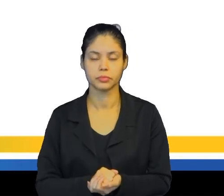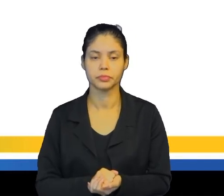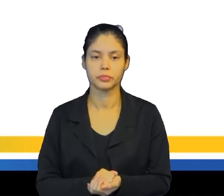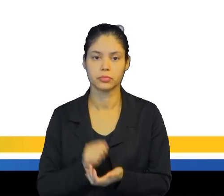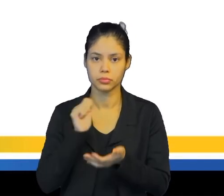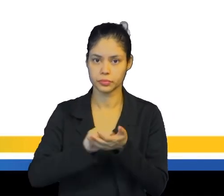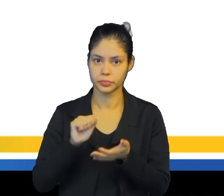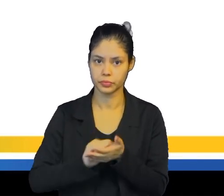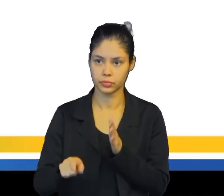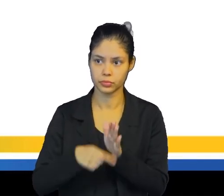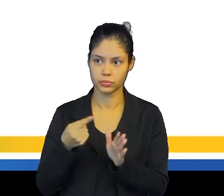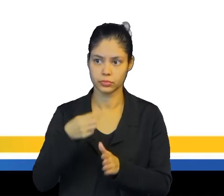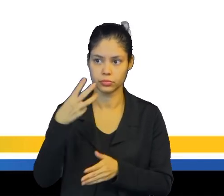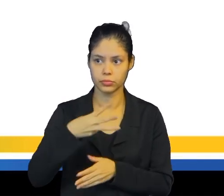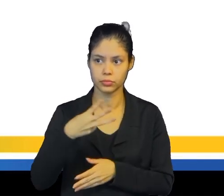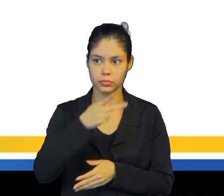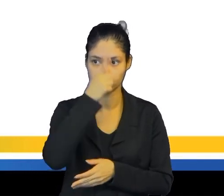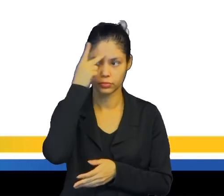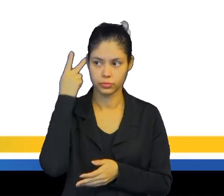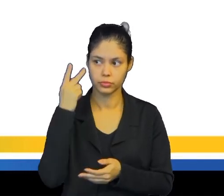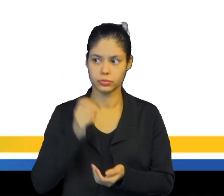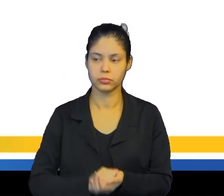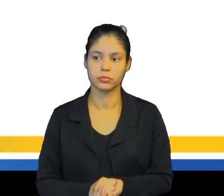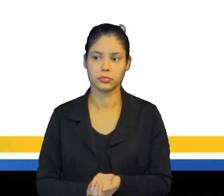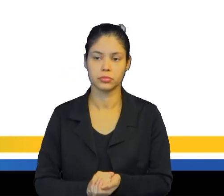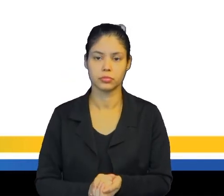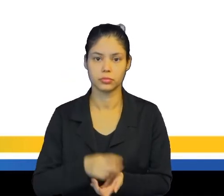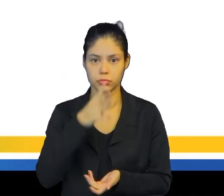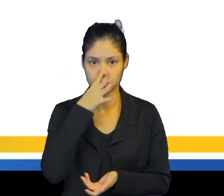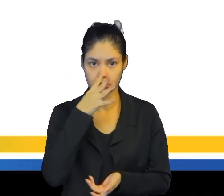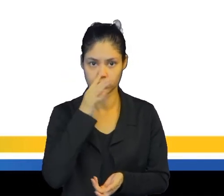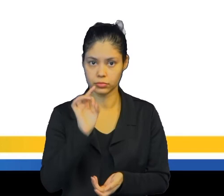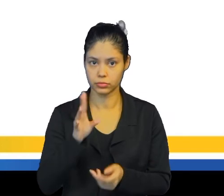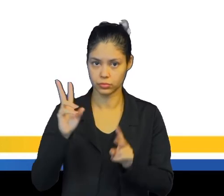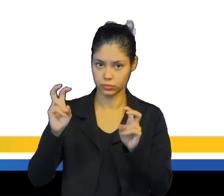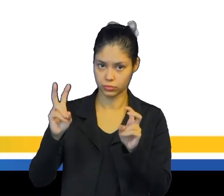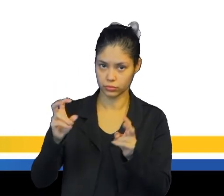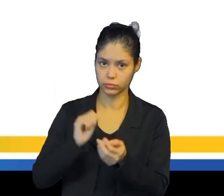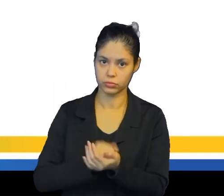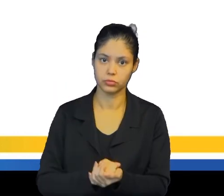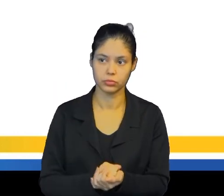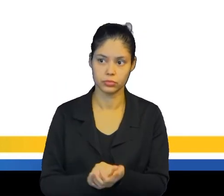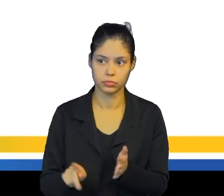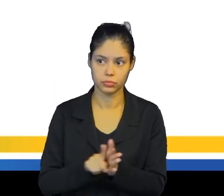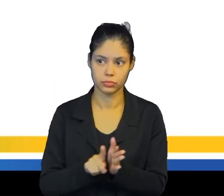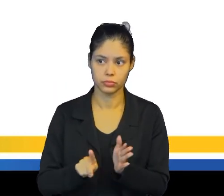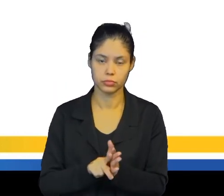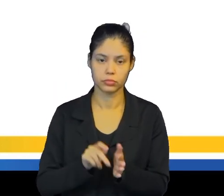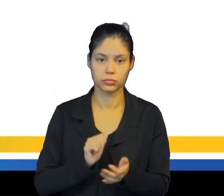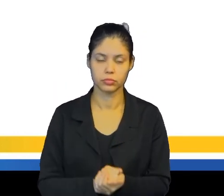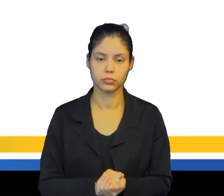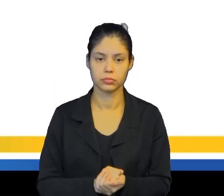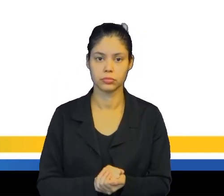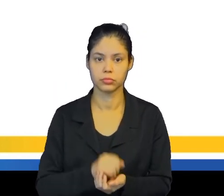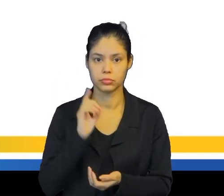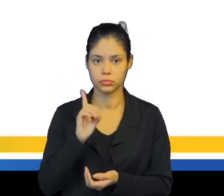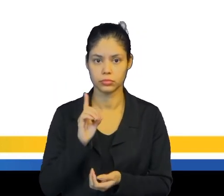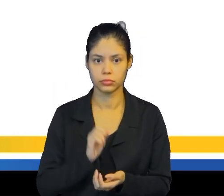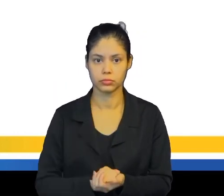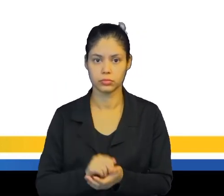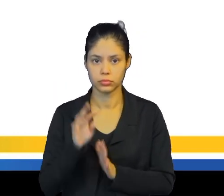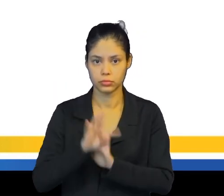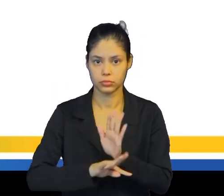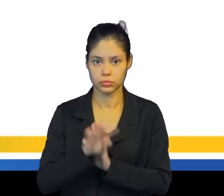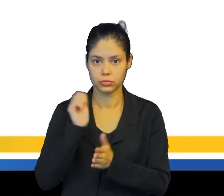objetiva e escrita em primeira ou terceira pessoa? Está endereçado apenas em um tipo de público específico? Ou D. É